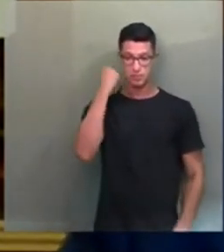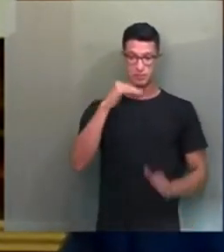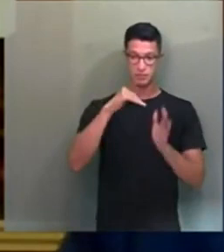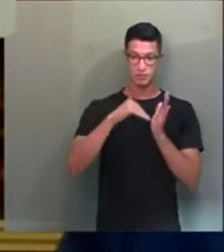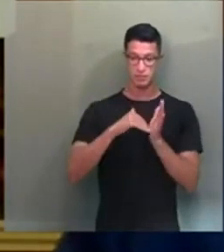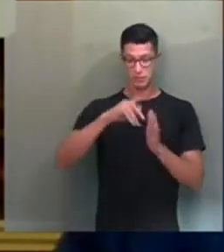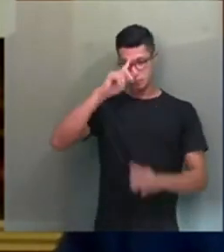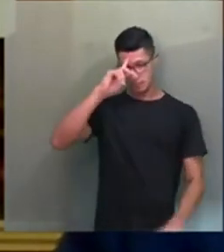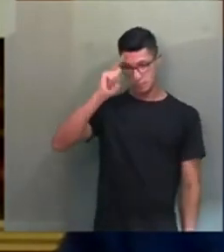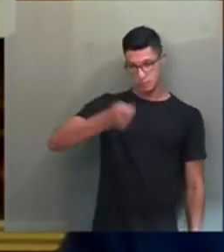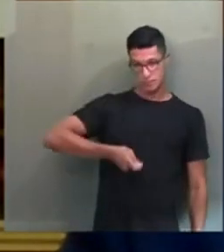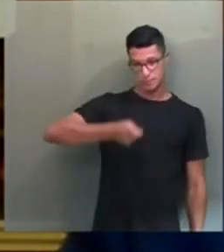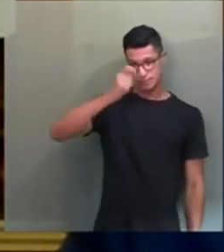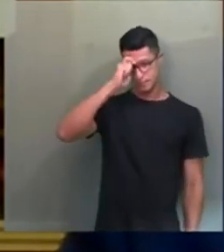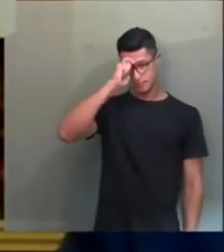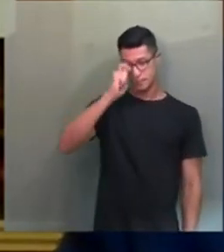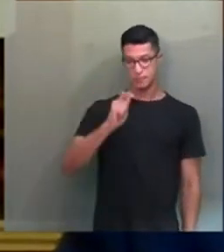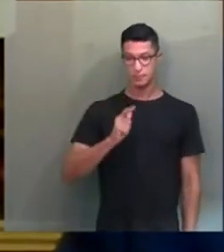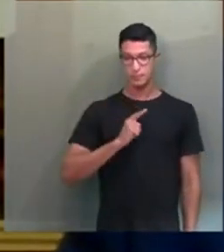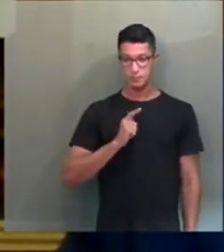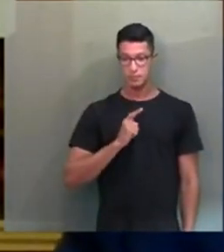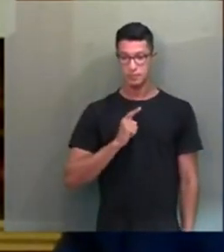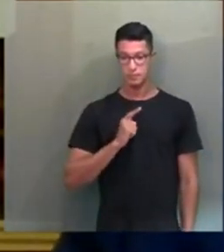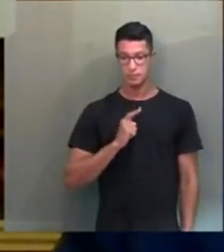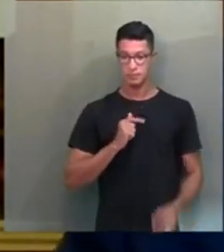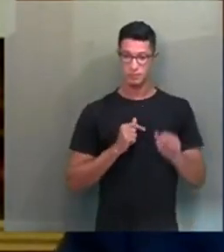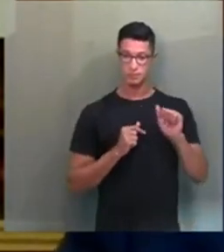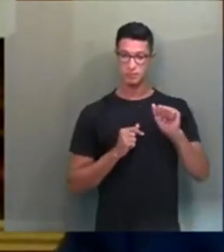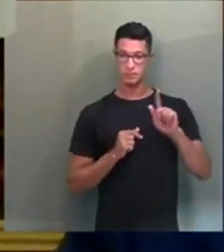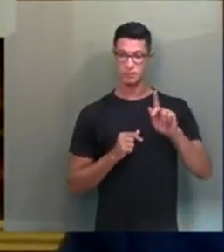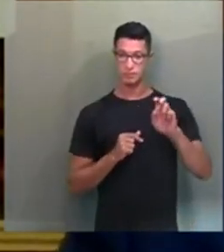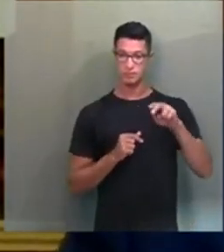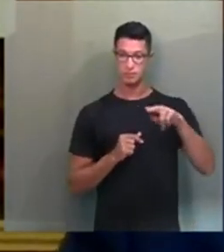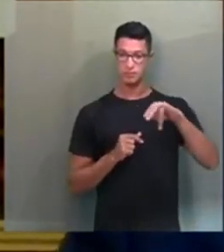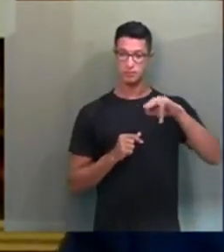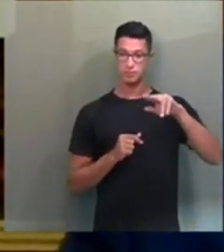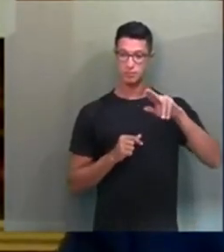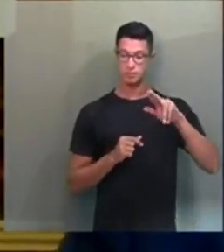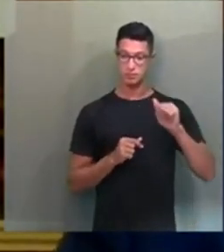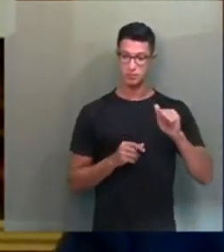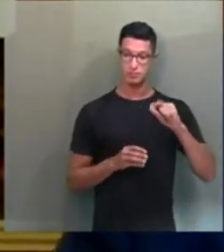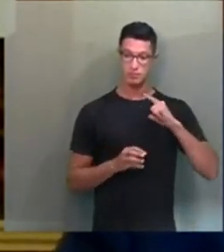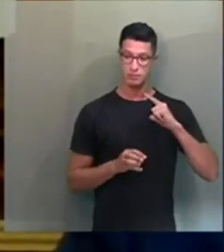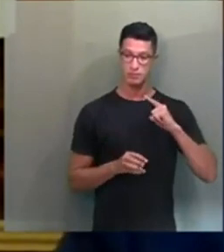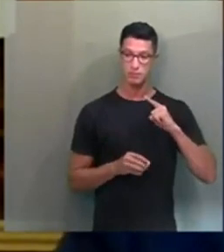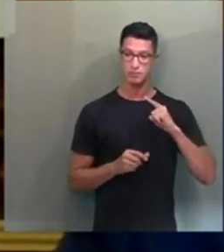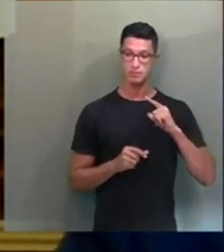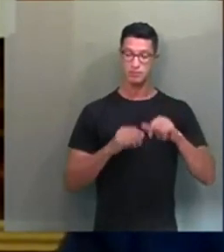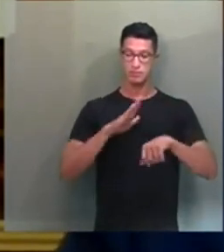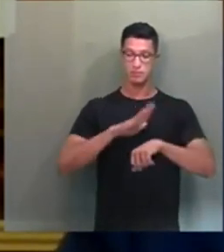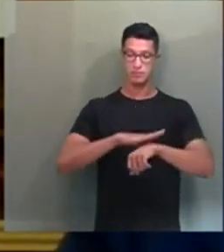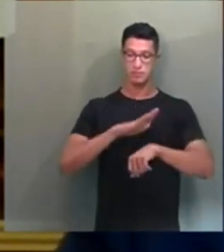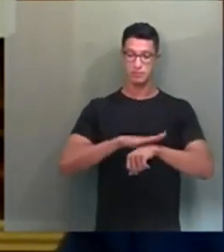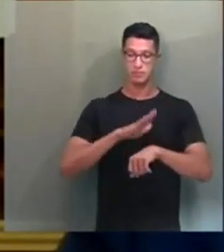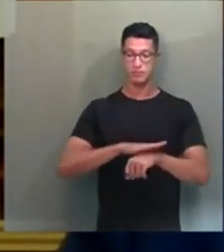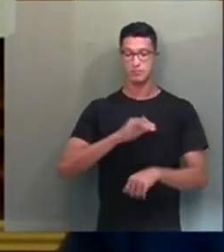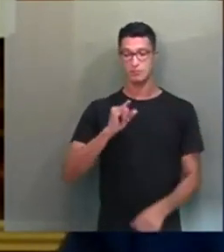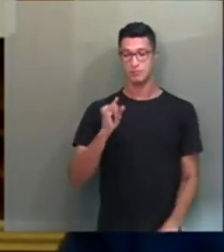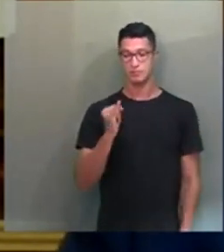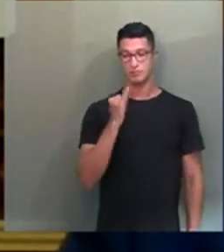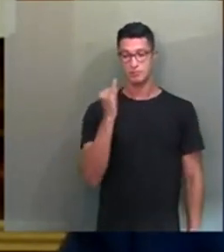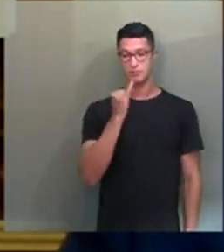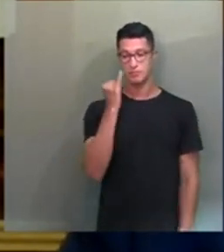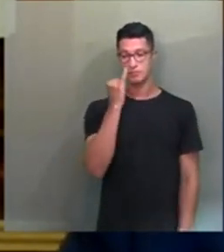para homenagear, né, a agência e a Rádio Senado numa data tão importante